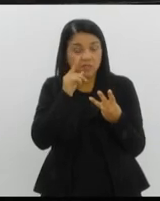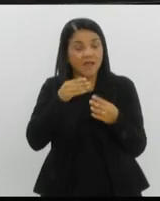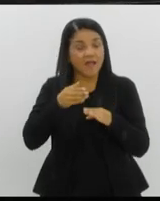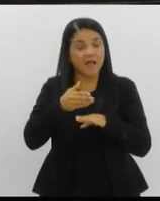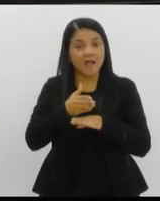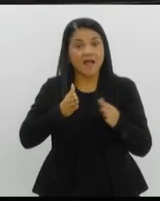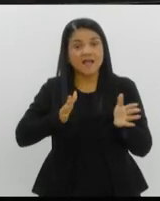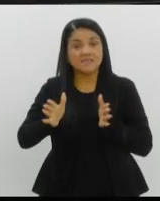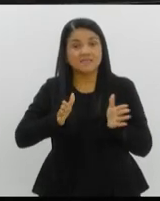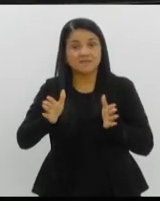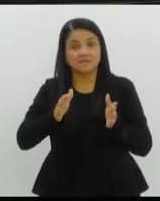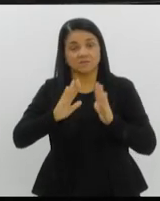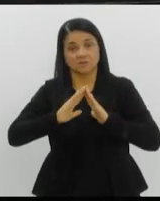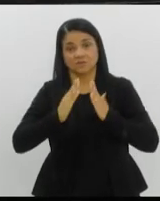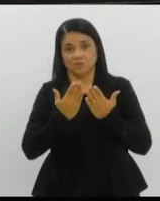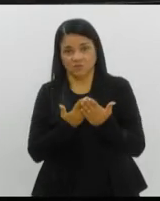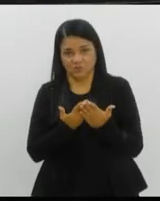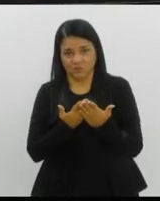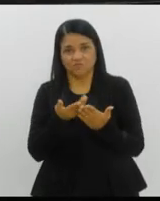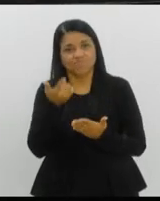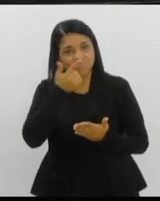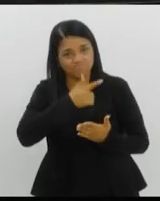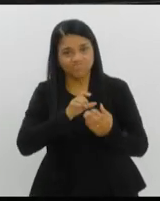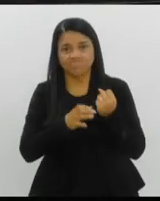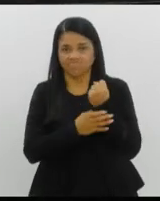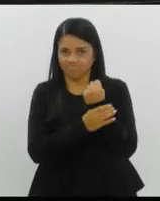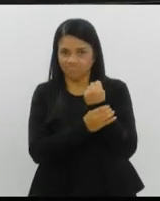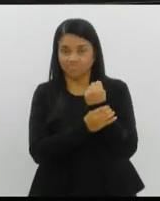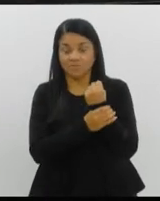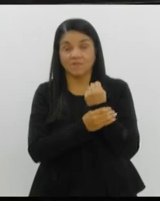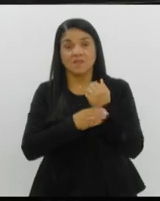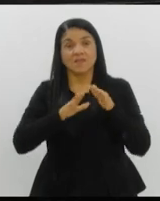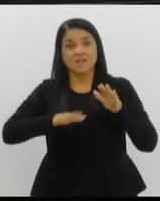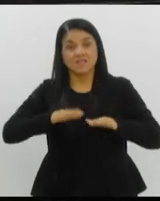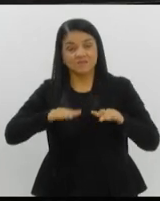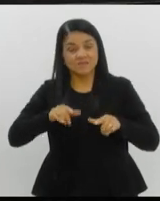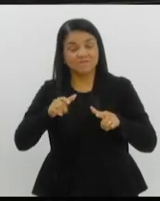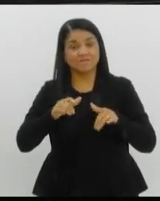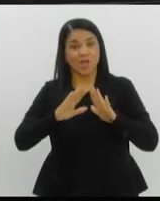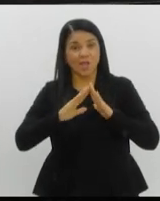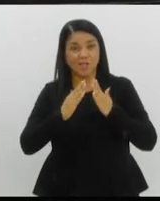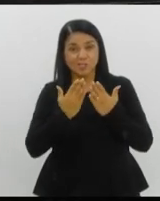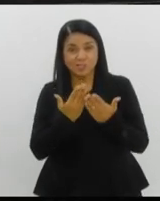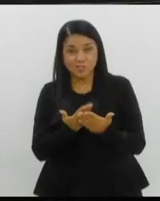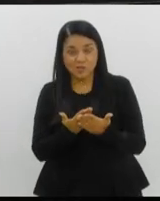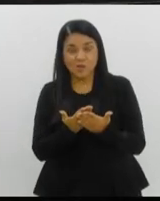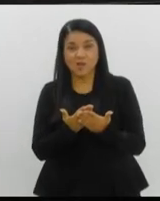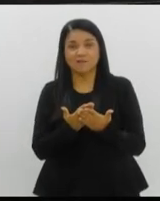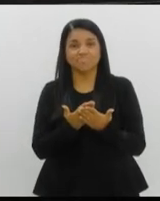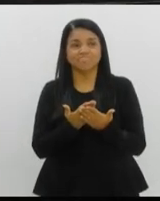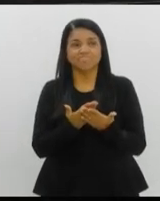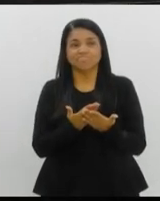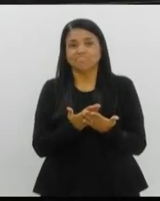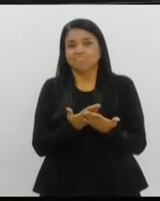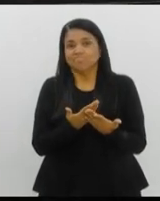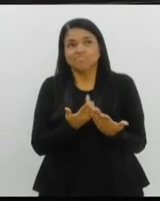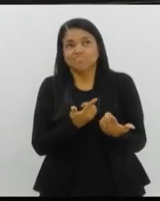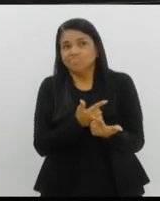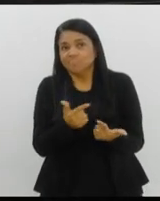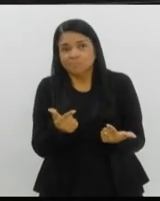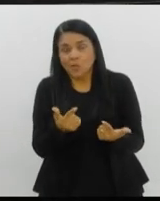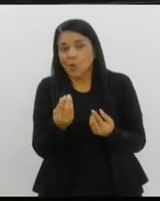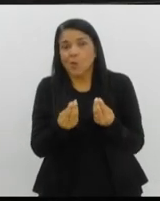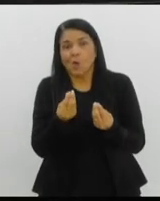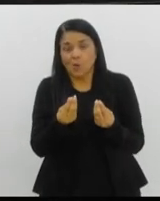escola. Então, acaba que é um equipamento muitas vezes sobrecarregado com essa precarização, mas ainda assim